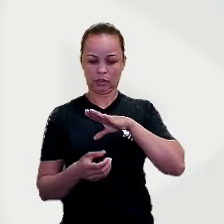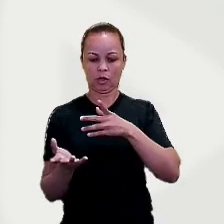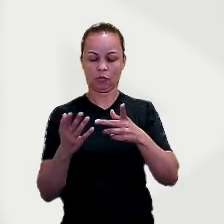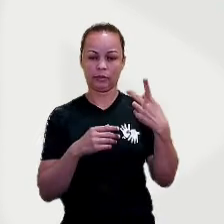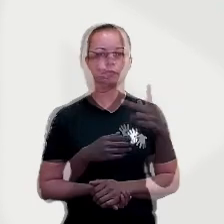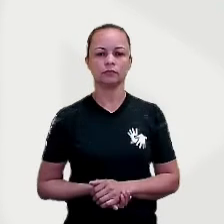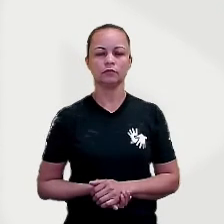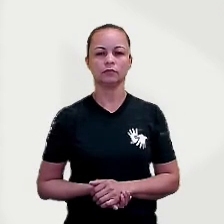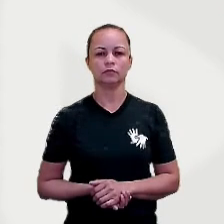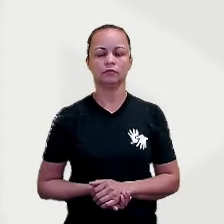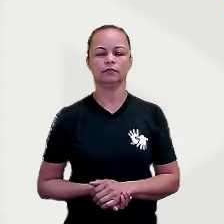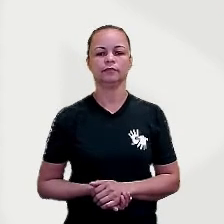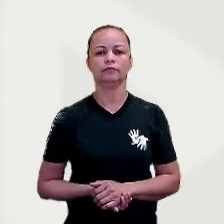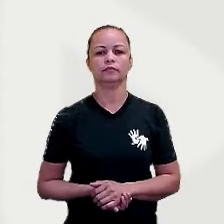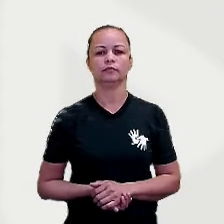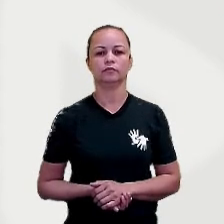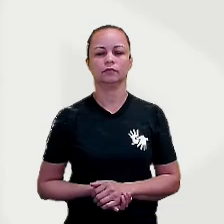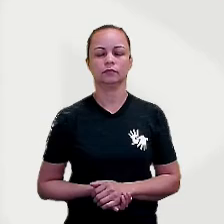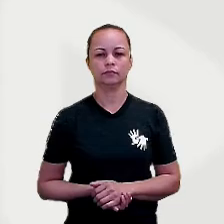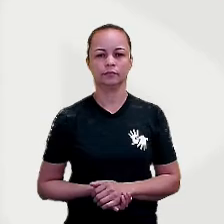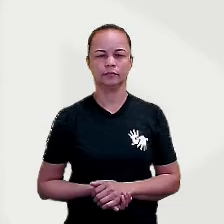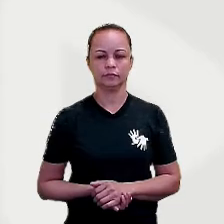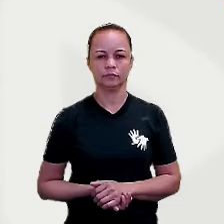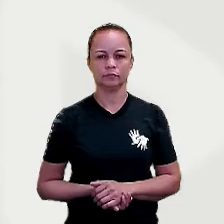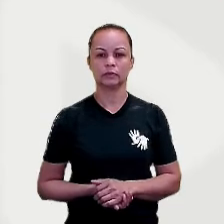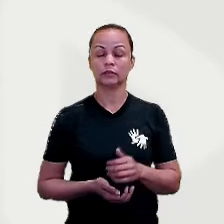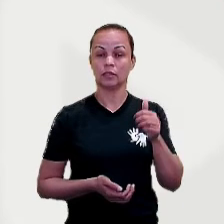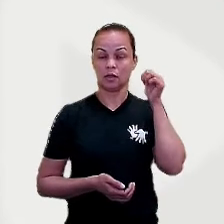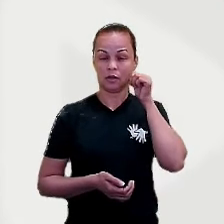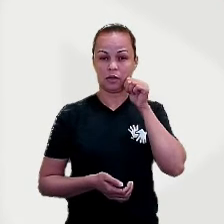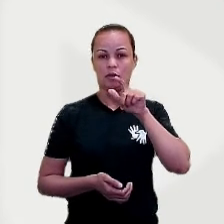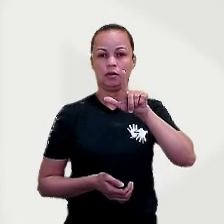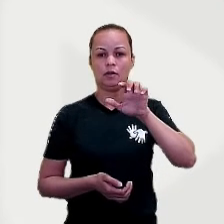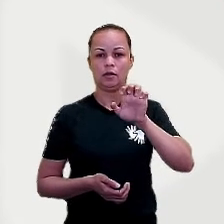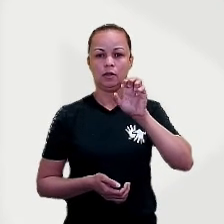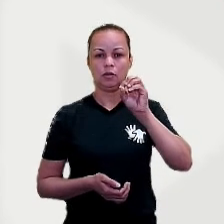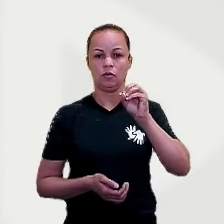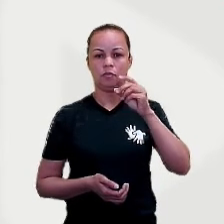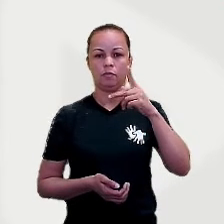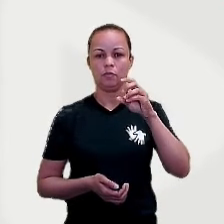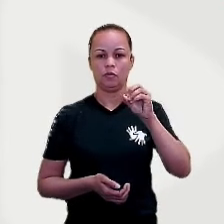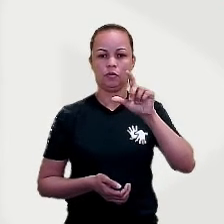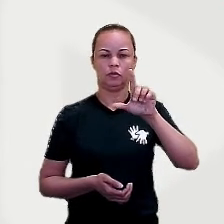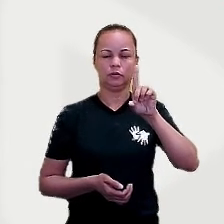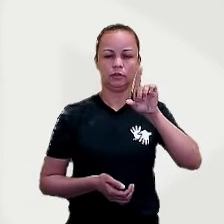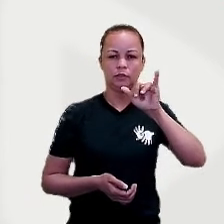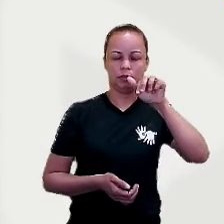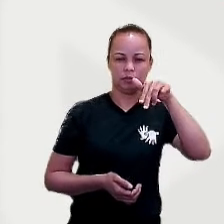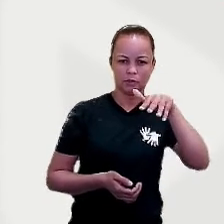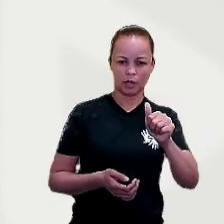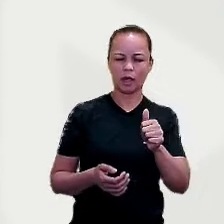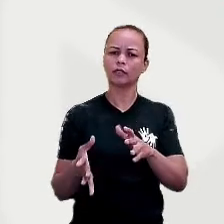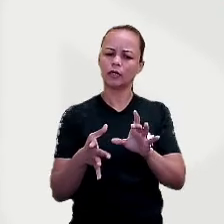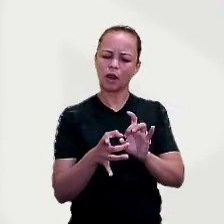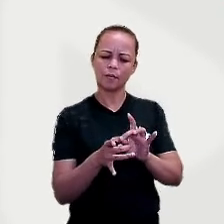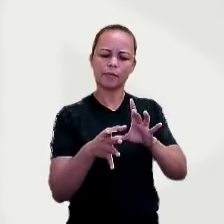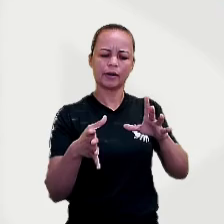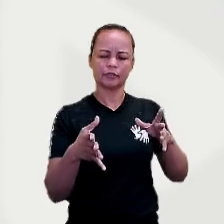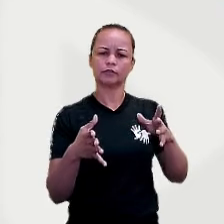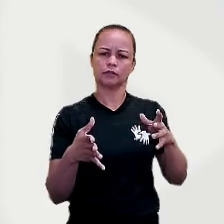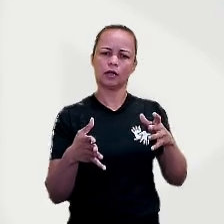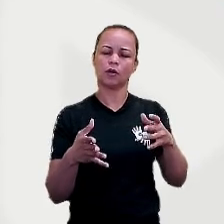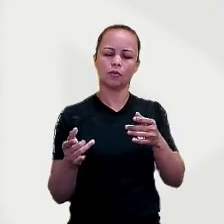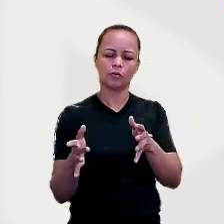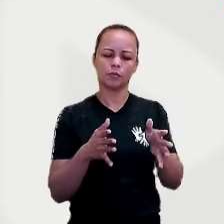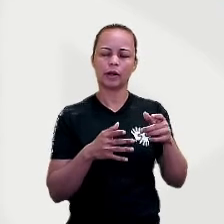esposa. Então, Dona Leopoldina não só mandou uma carta, mas também uma liberação a favor, para que